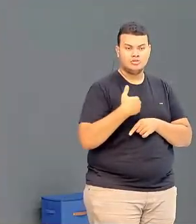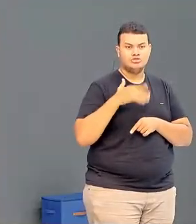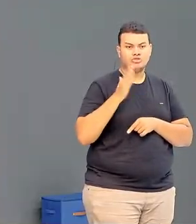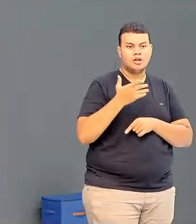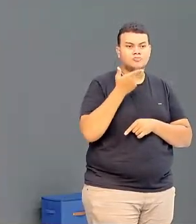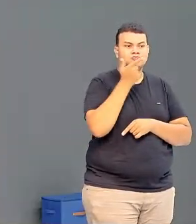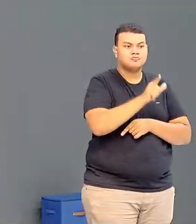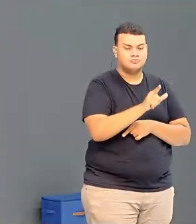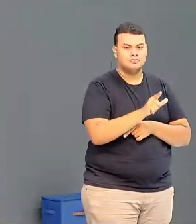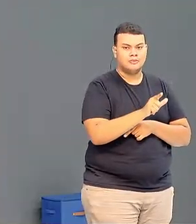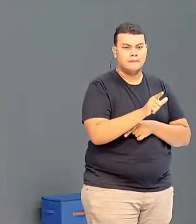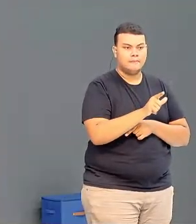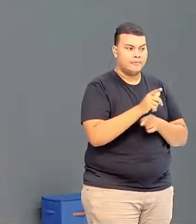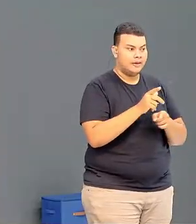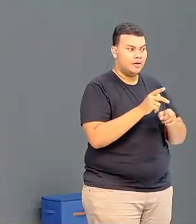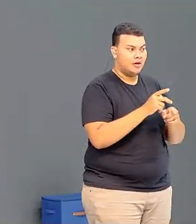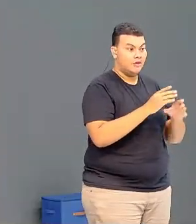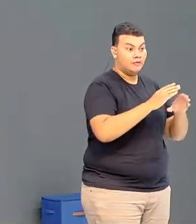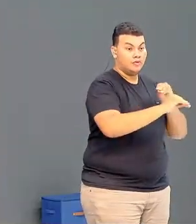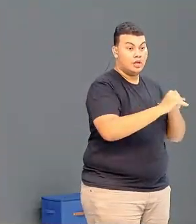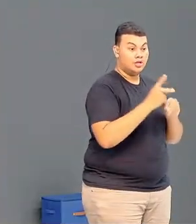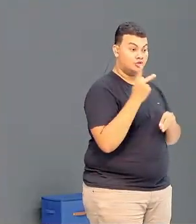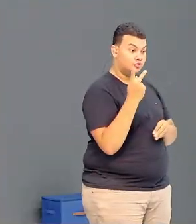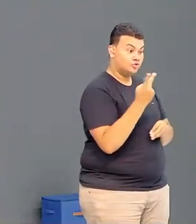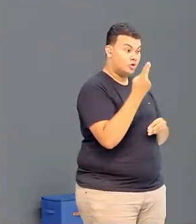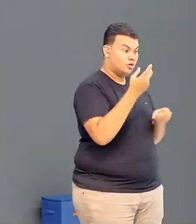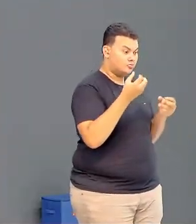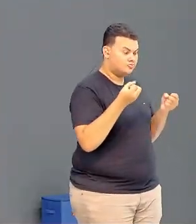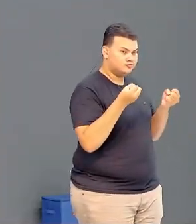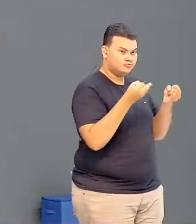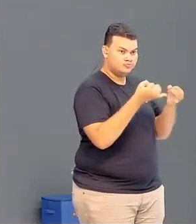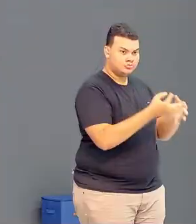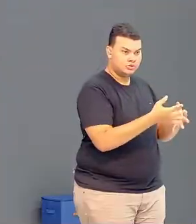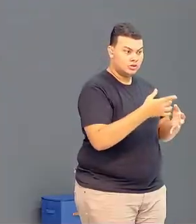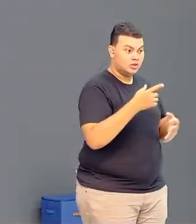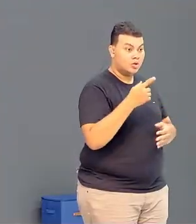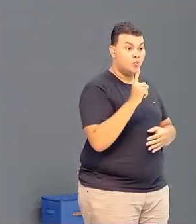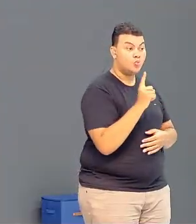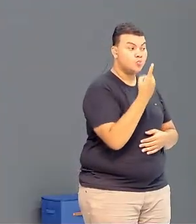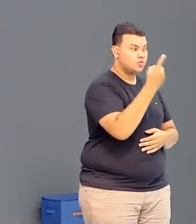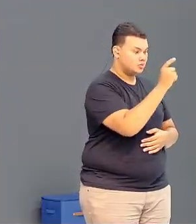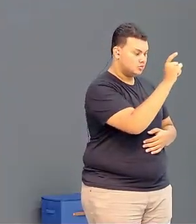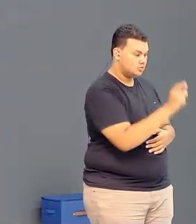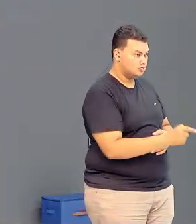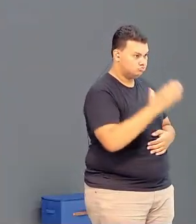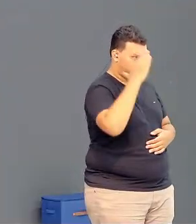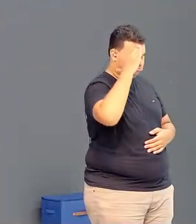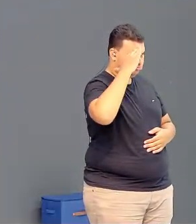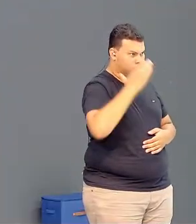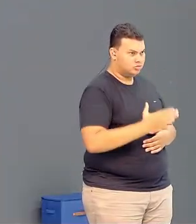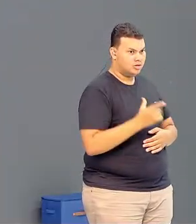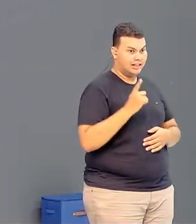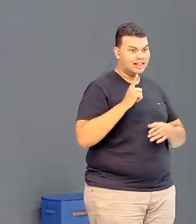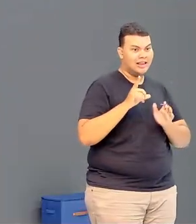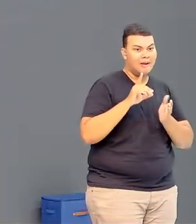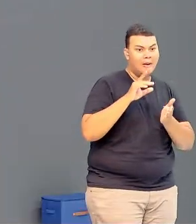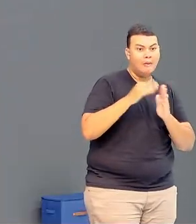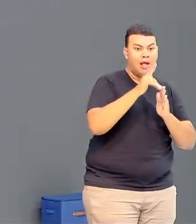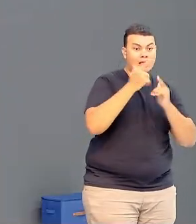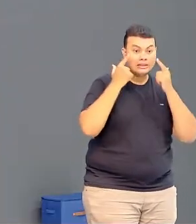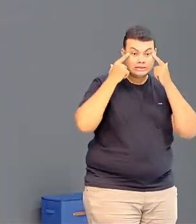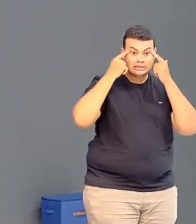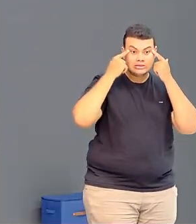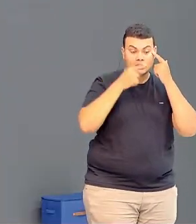escapar. E a história conta a história de um soldado japonês, que quando percebeu que tinha perdido a